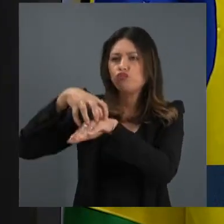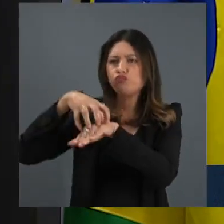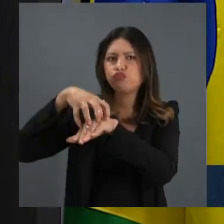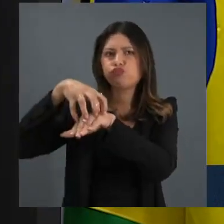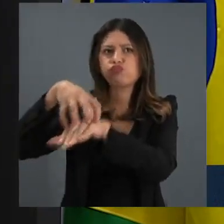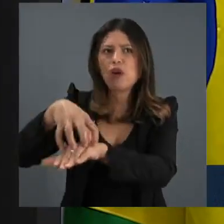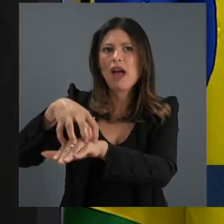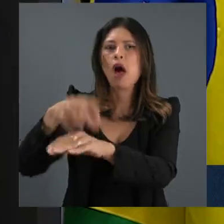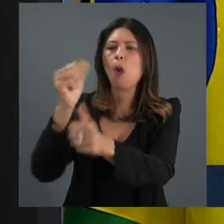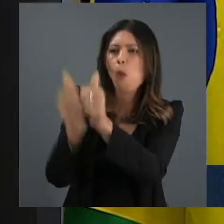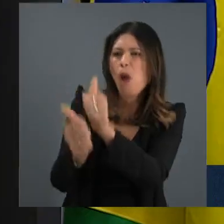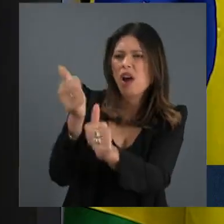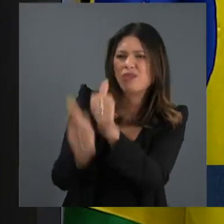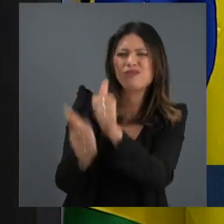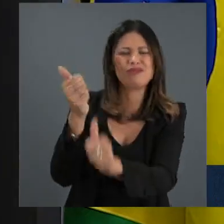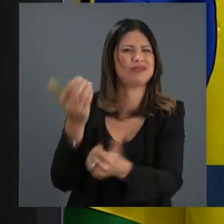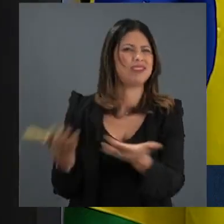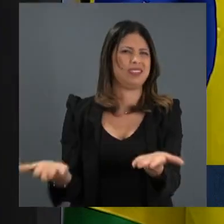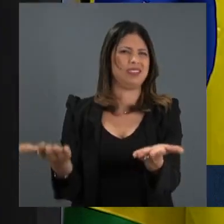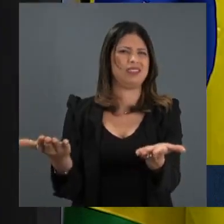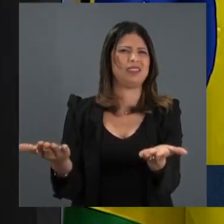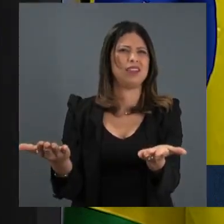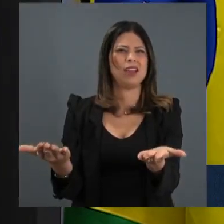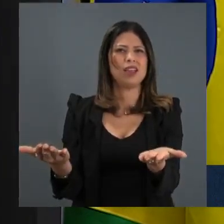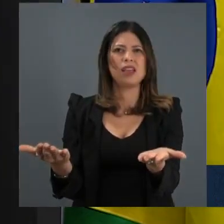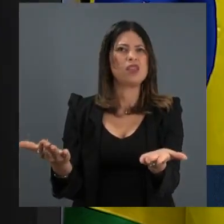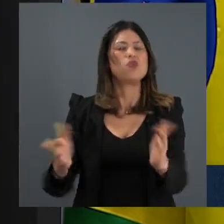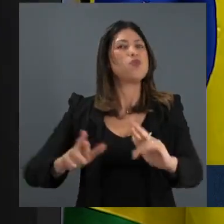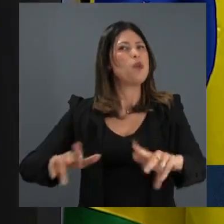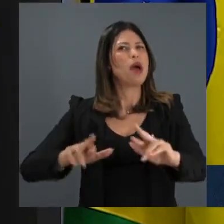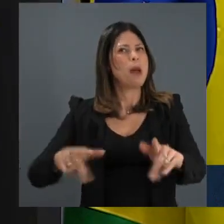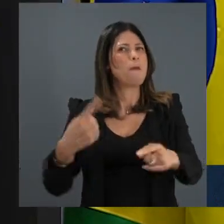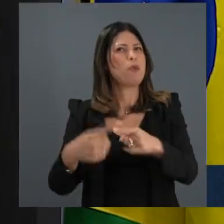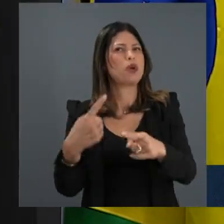que já azedou. Não é porque nós estamos em